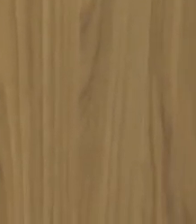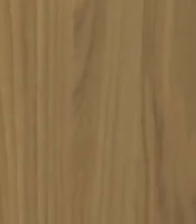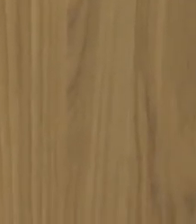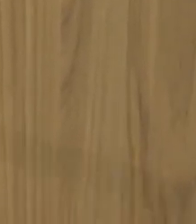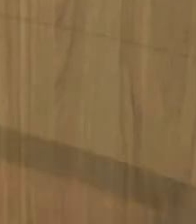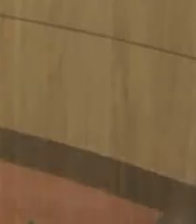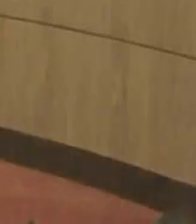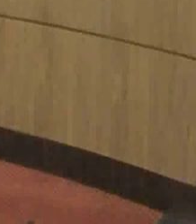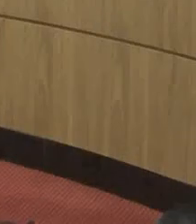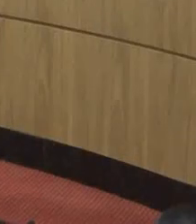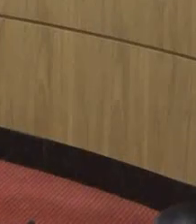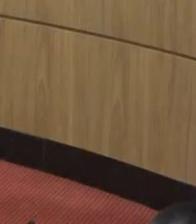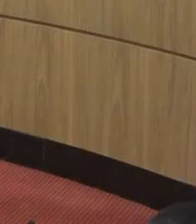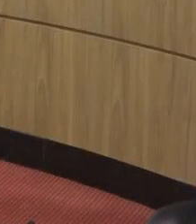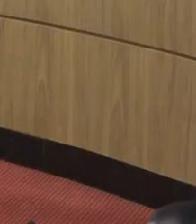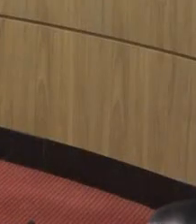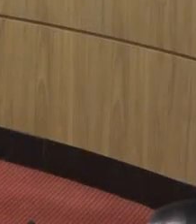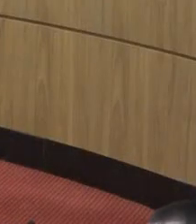E para falar...